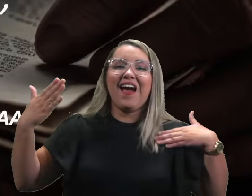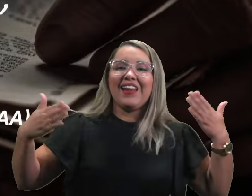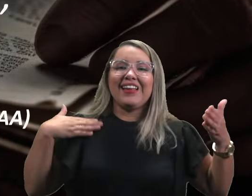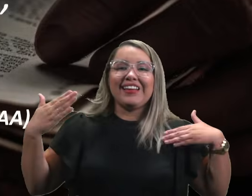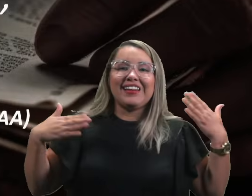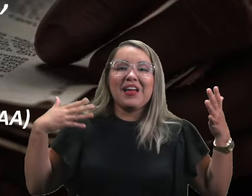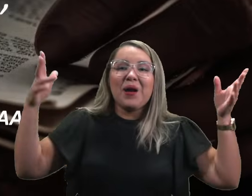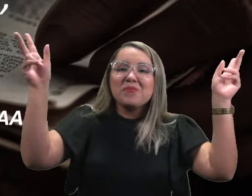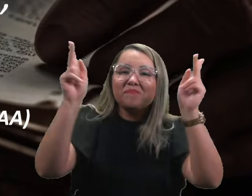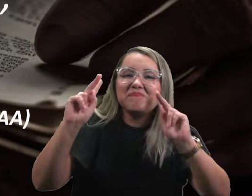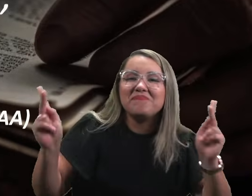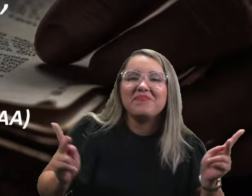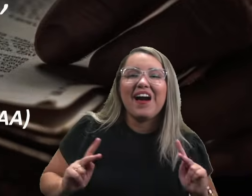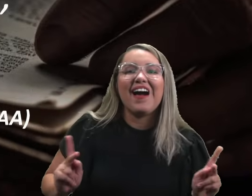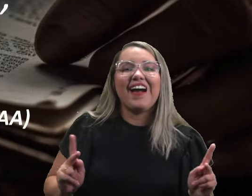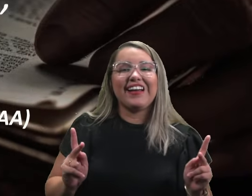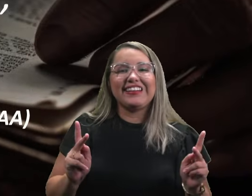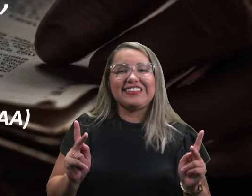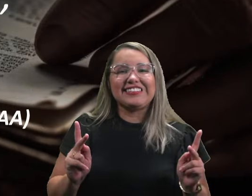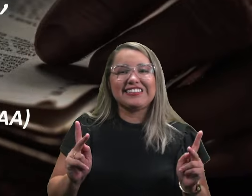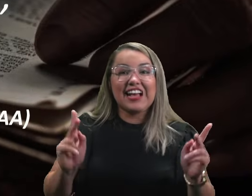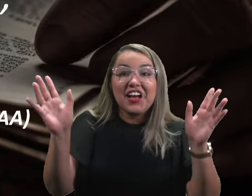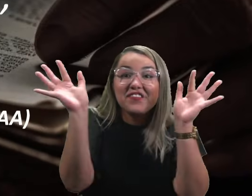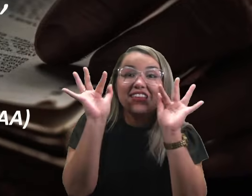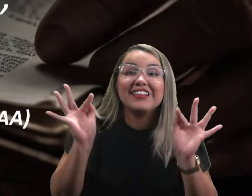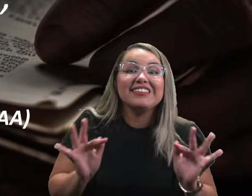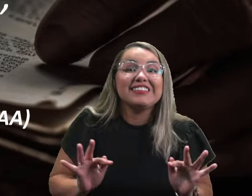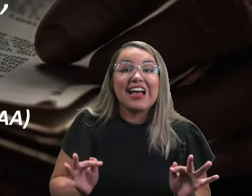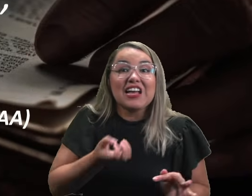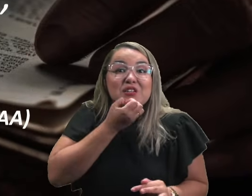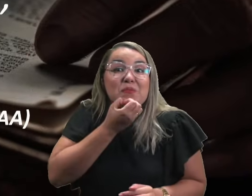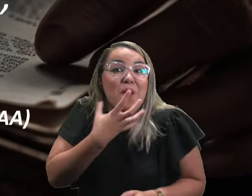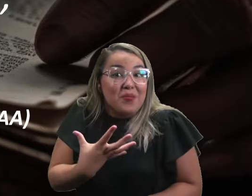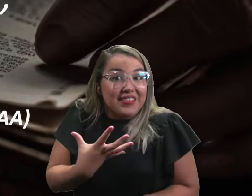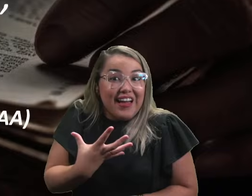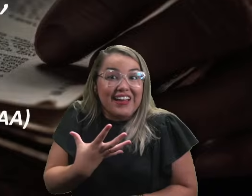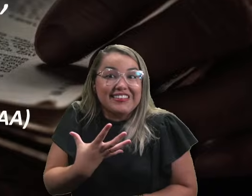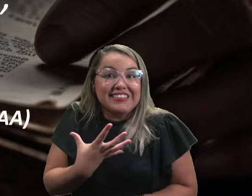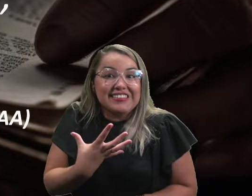paz, longanimidade, benignidade, bondade,